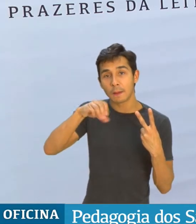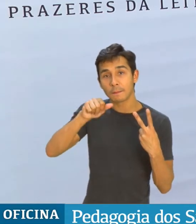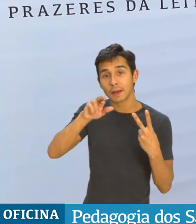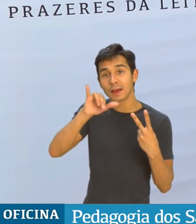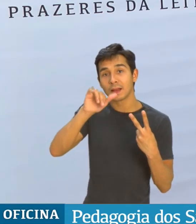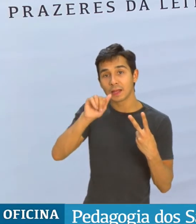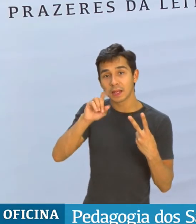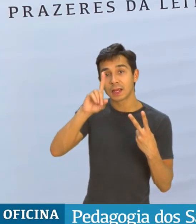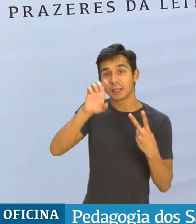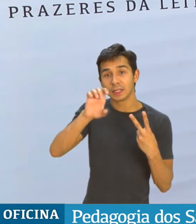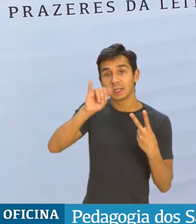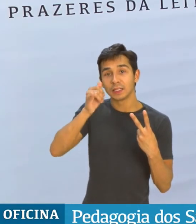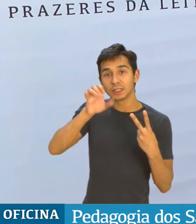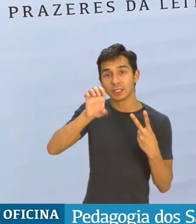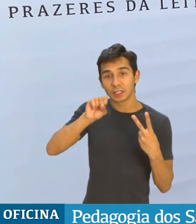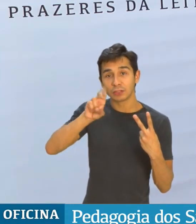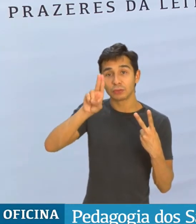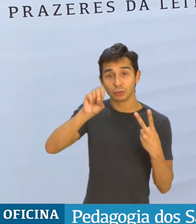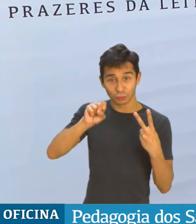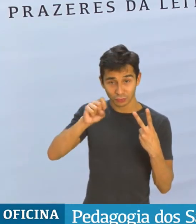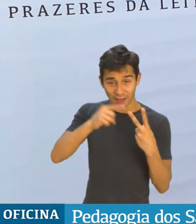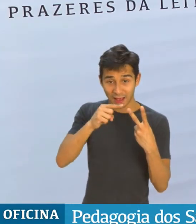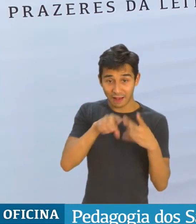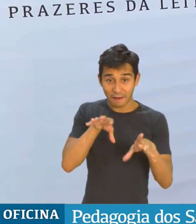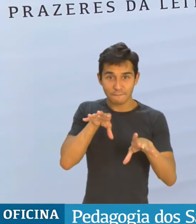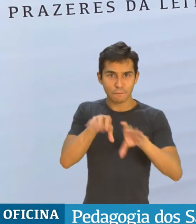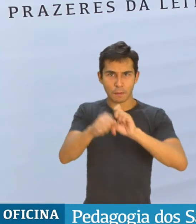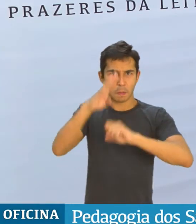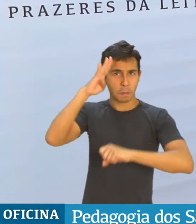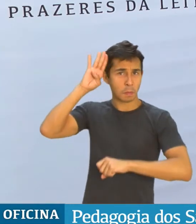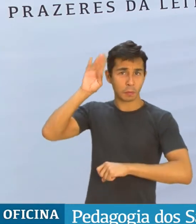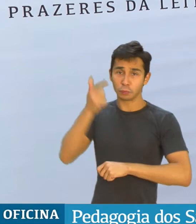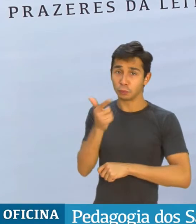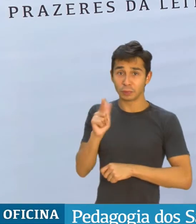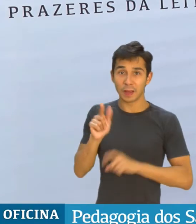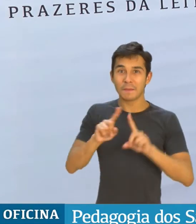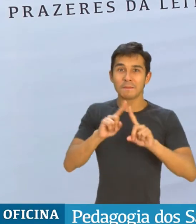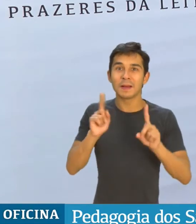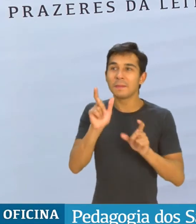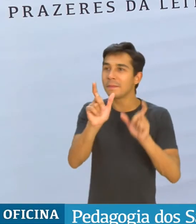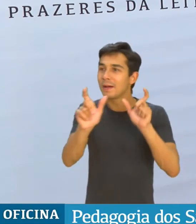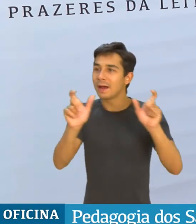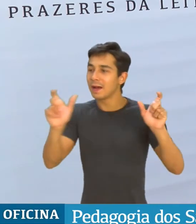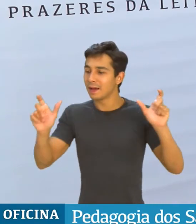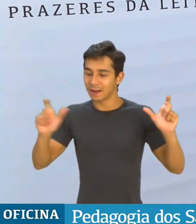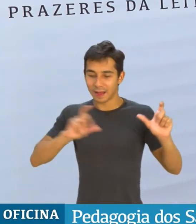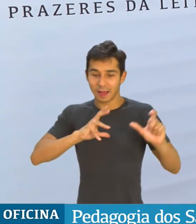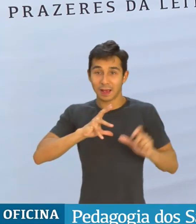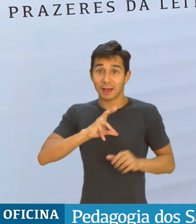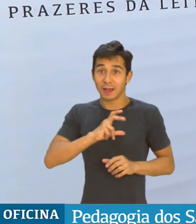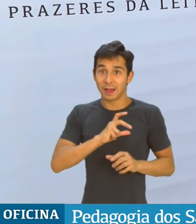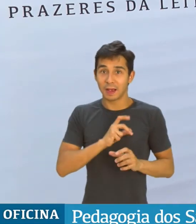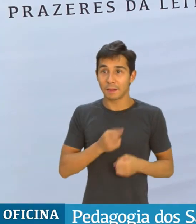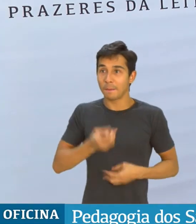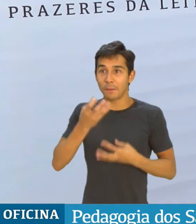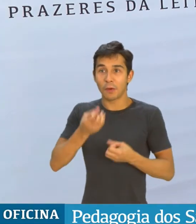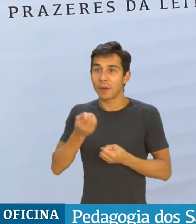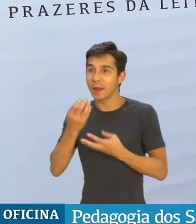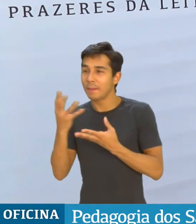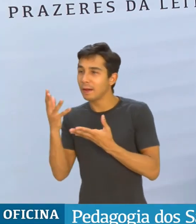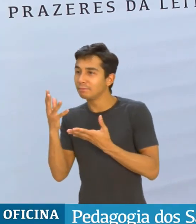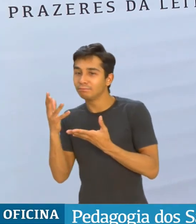às palavras, que não consegue se desprender das palavras, né? E cria seus poemas e, se for necessário, pede para outras